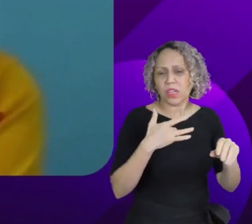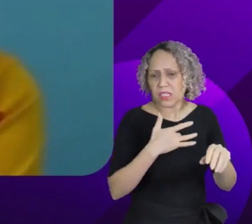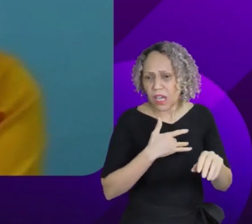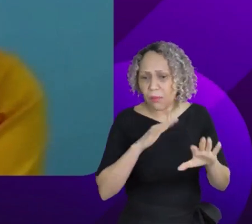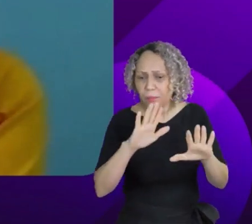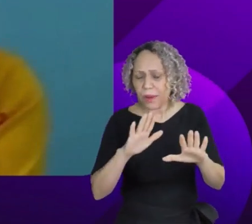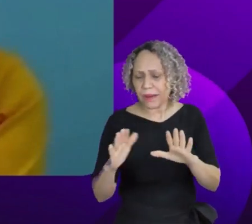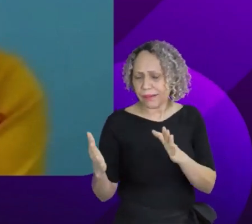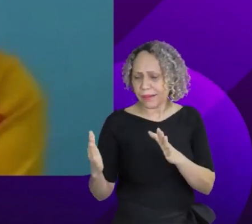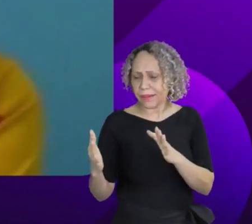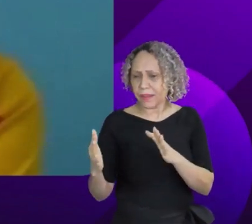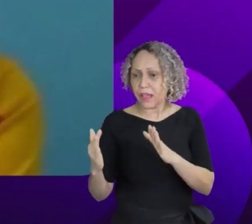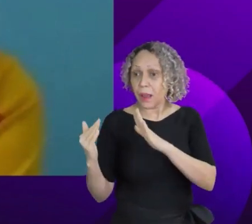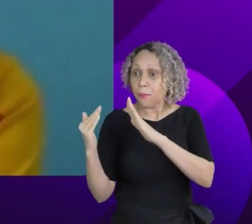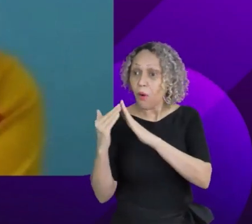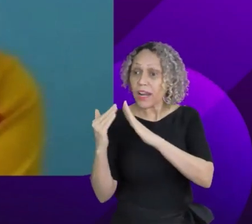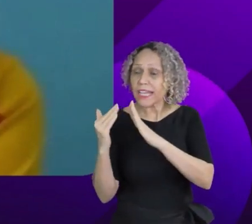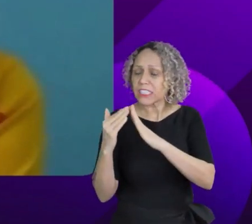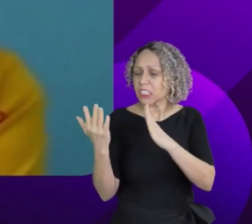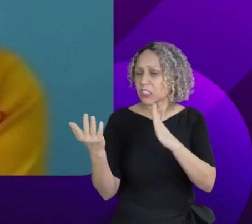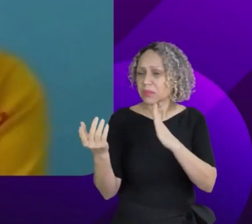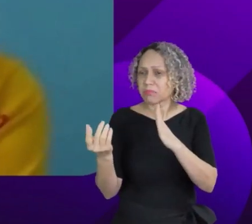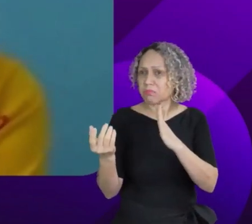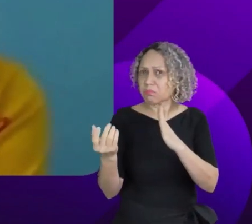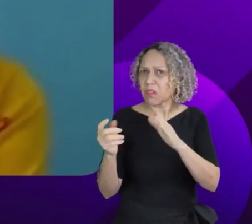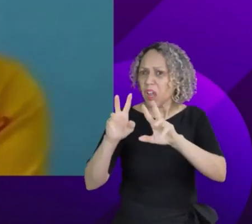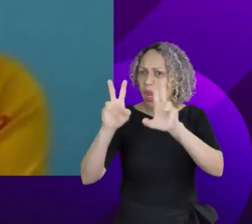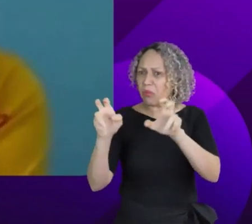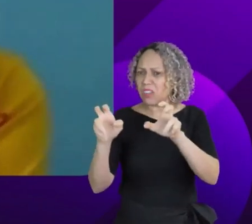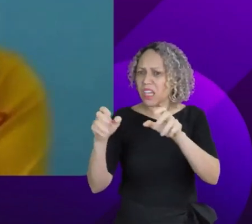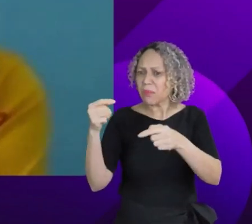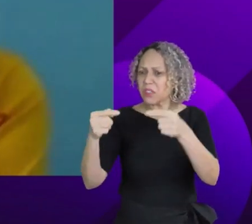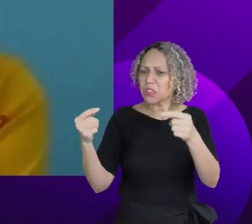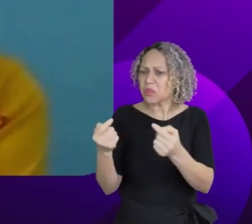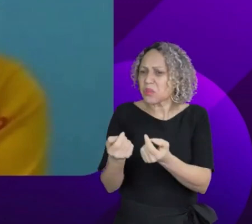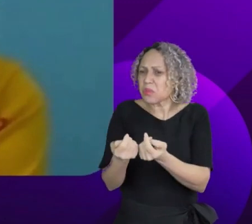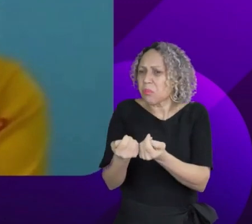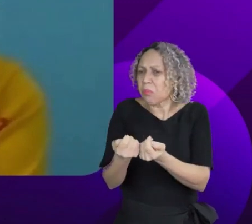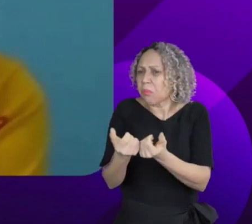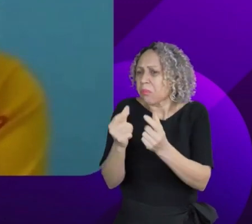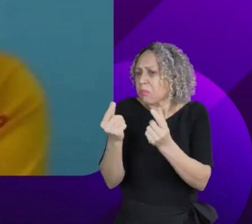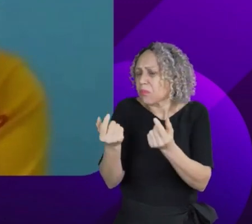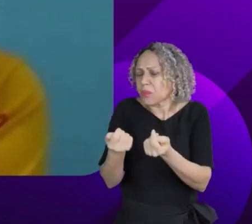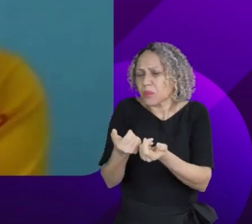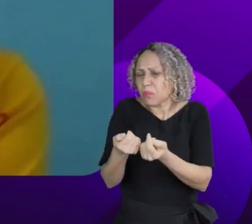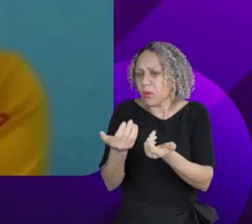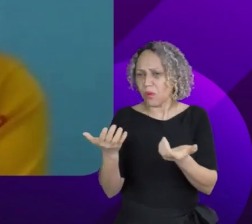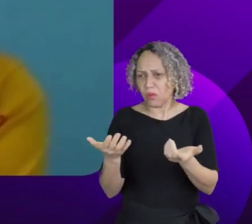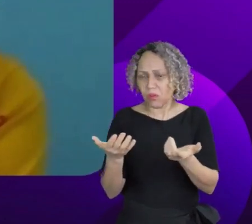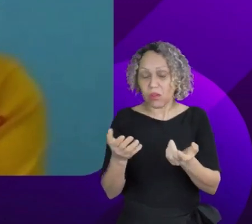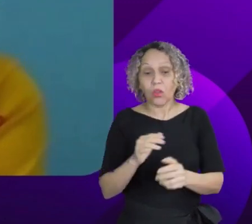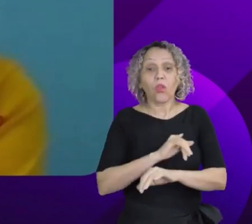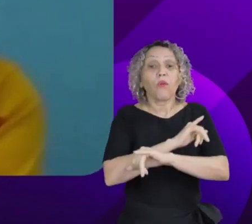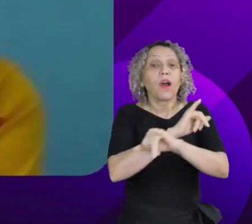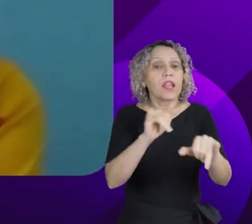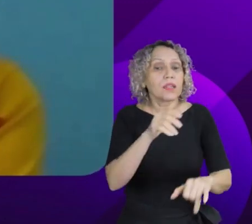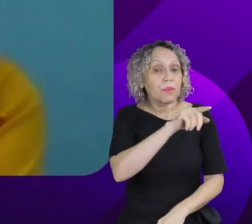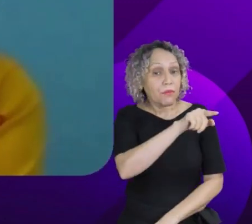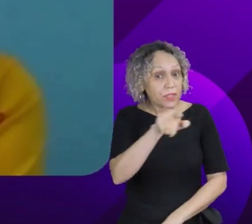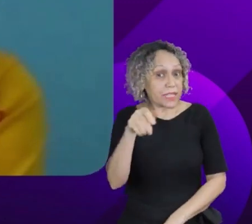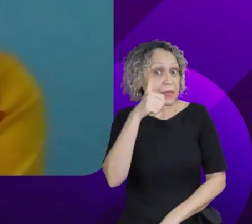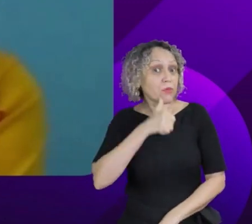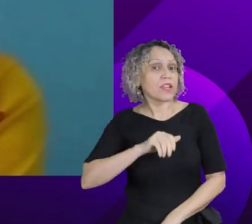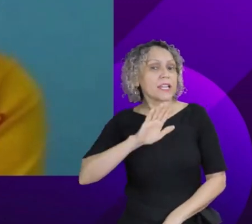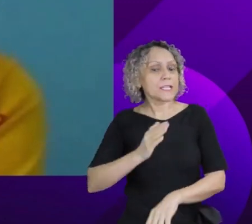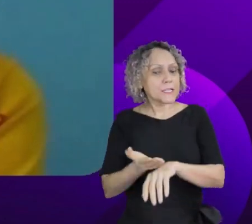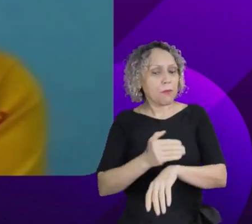é importantíssimo que a gente tenha uma pauta da moradia. A gente está falando de mulheres, estou falando de pré-candidatas mulheres. Então, essas mulheres têm que ter um